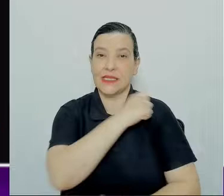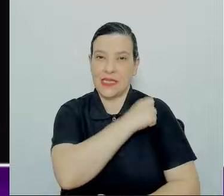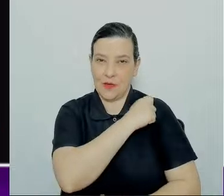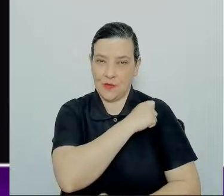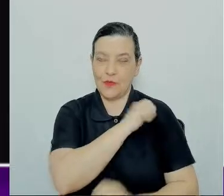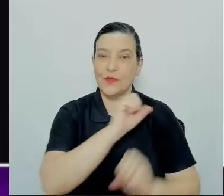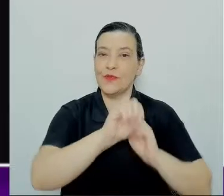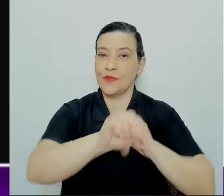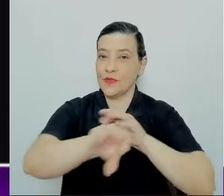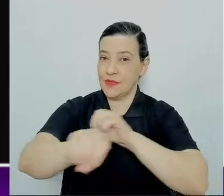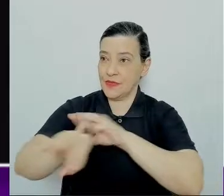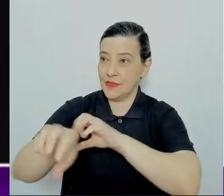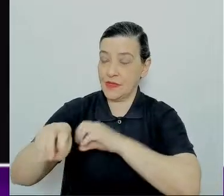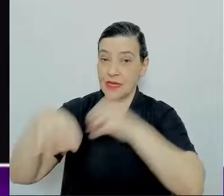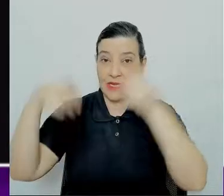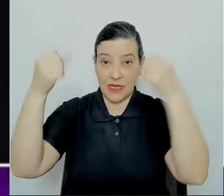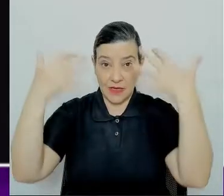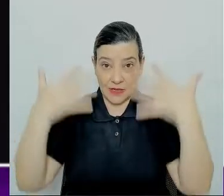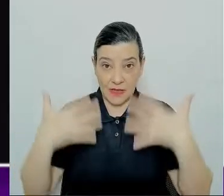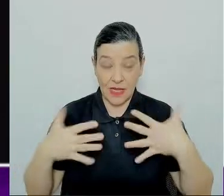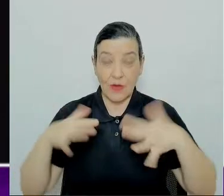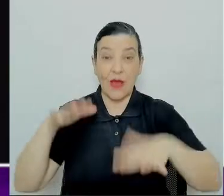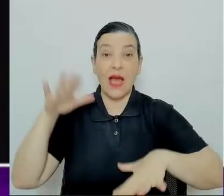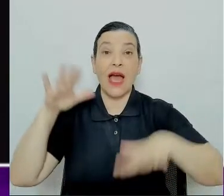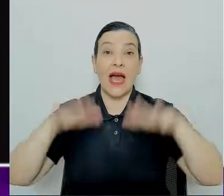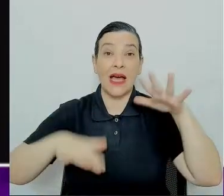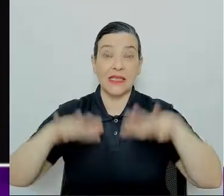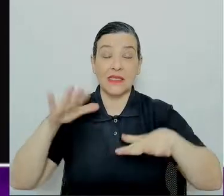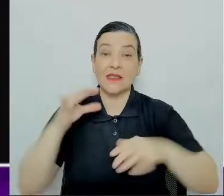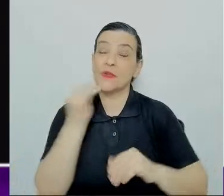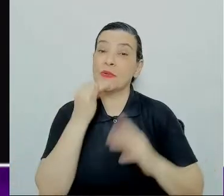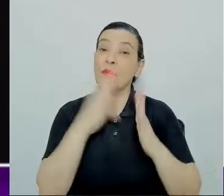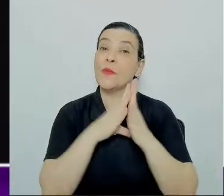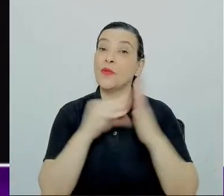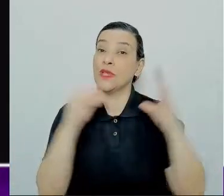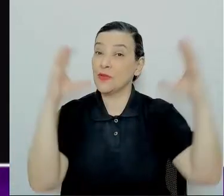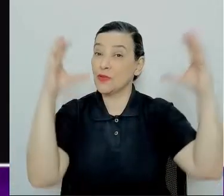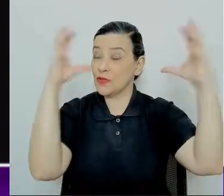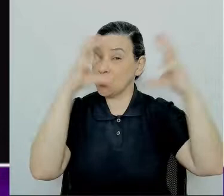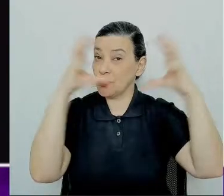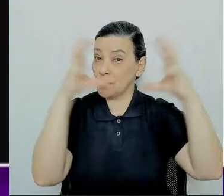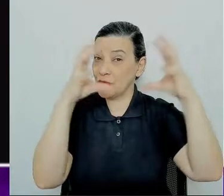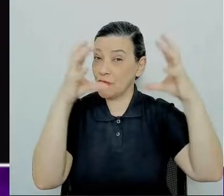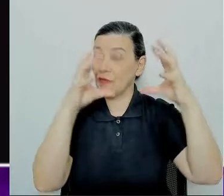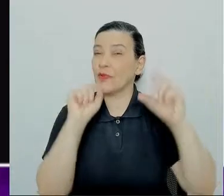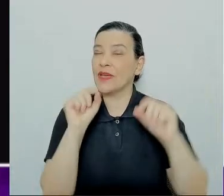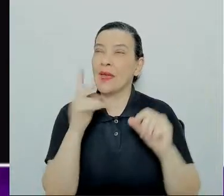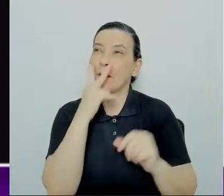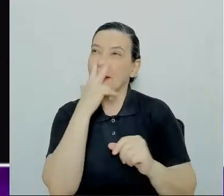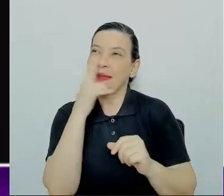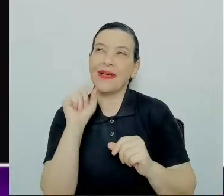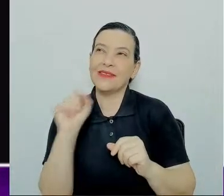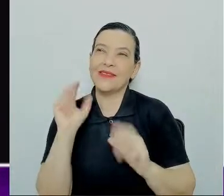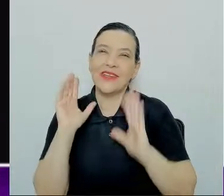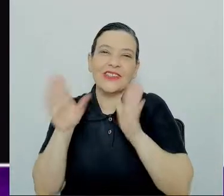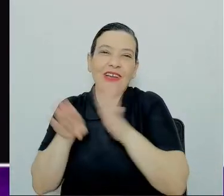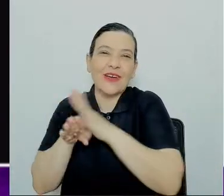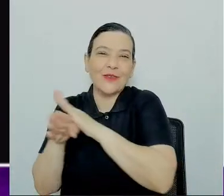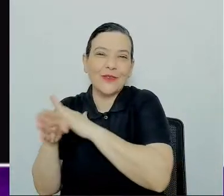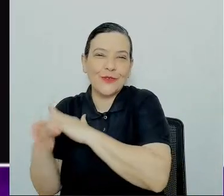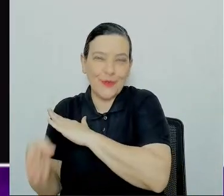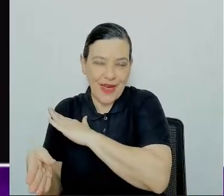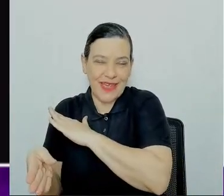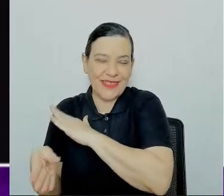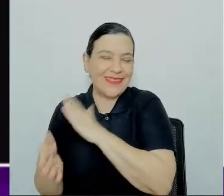aula, que às vezes, quando nós vamos para o modelo de nuvem, nós levamos certos vícios do ambiente on-premise. Quem